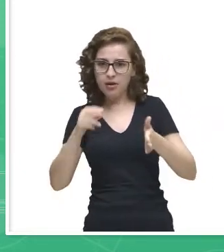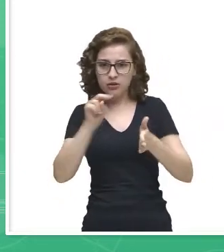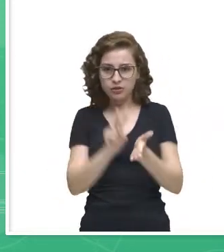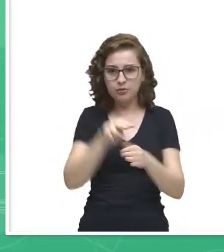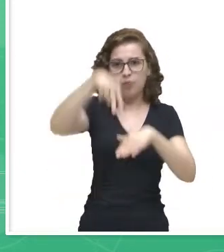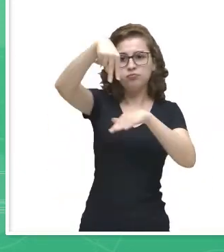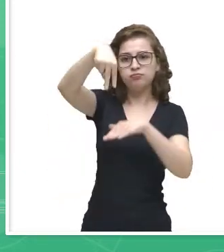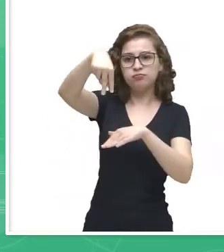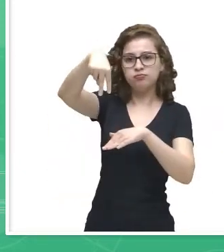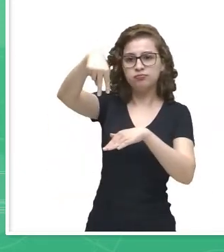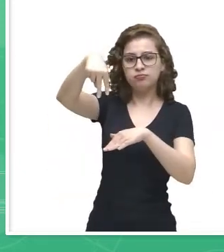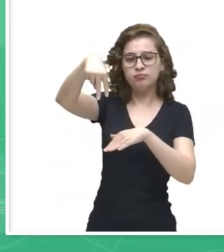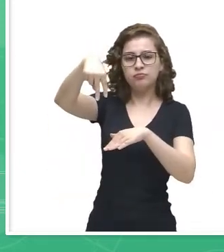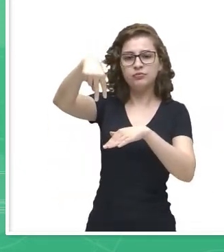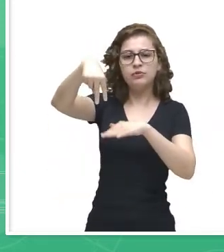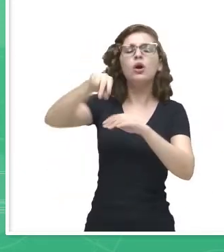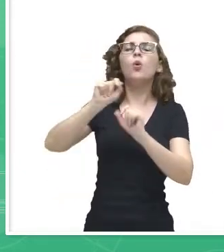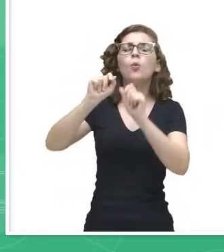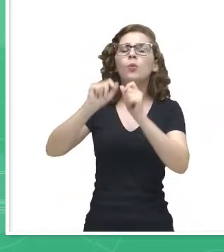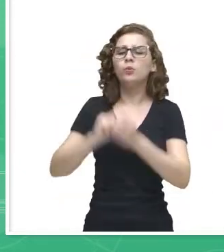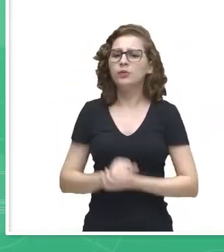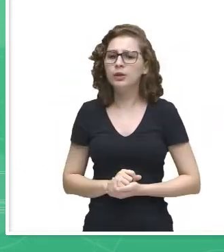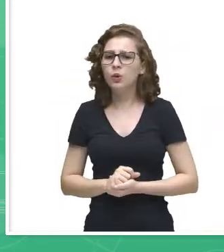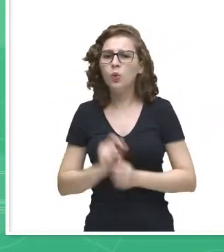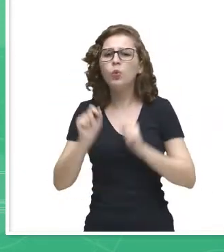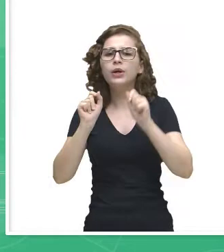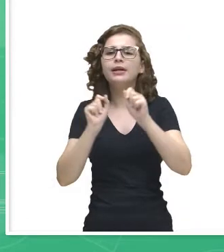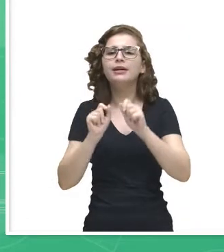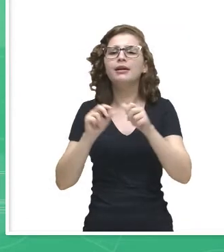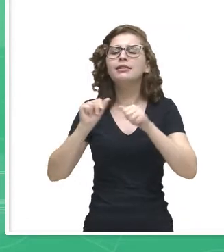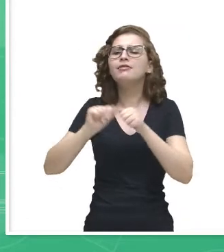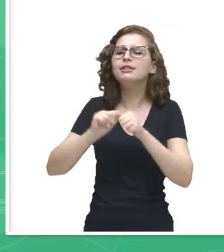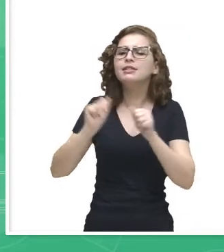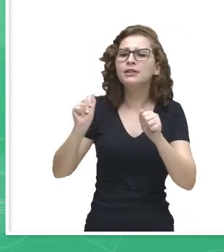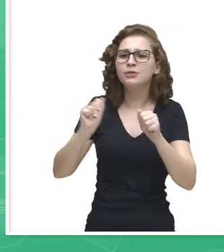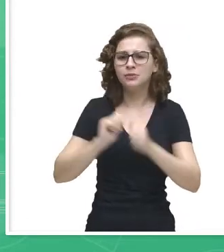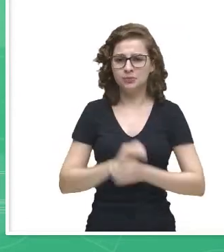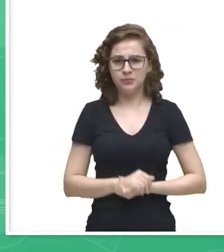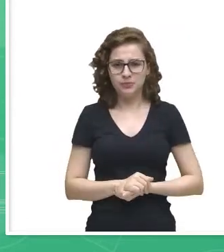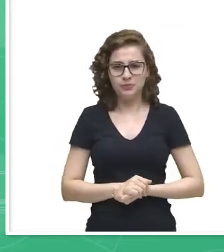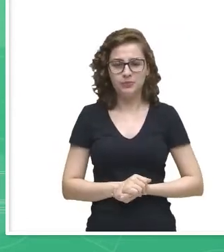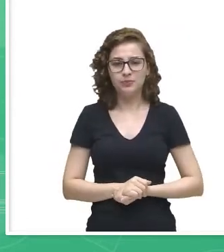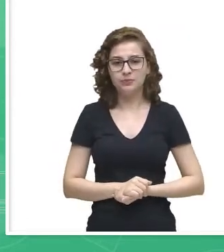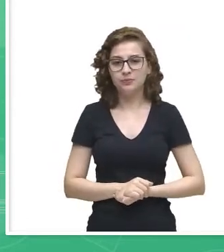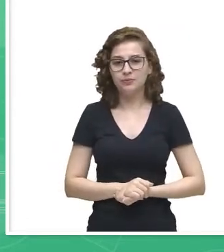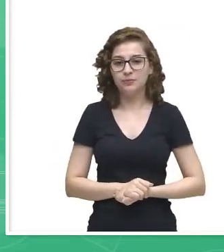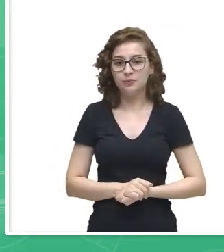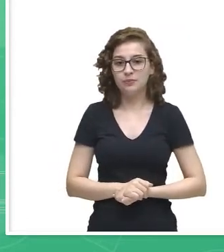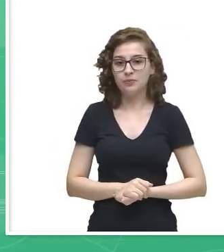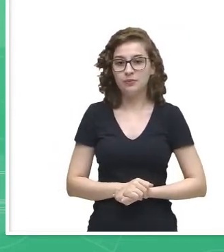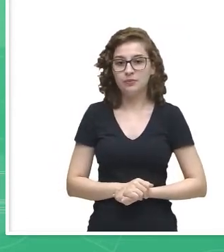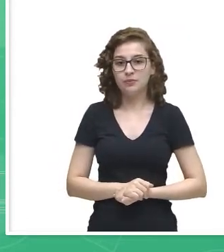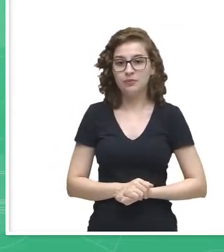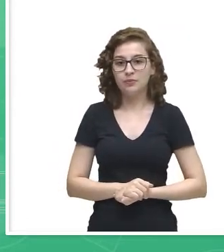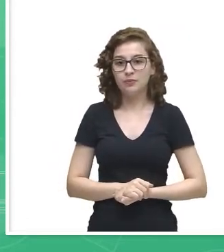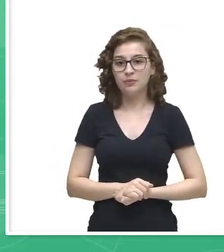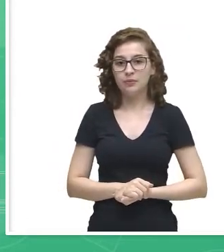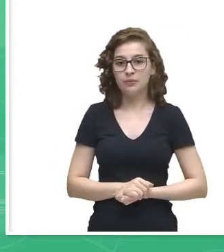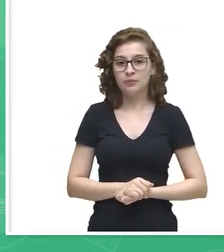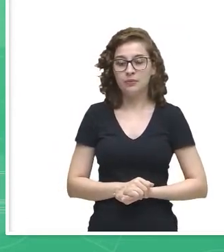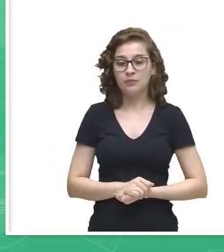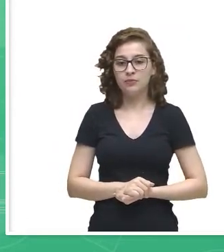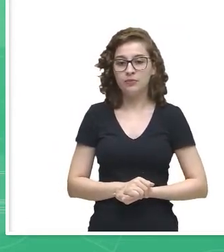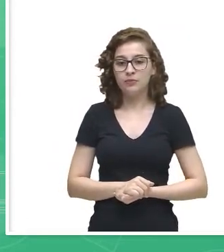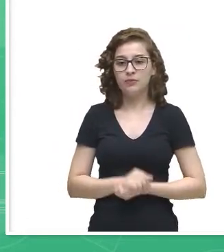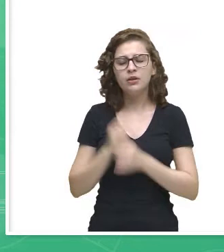está fazendo e o que parece para vocês? Pensem aí. E veja que lá no